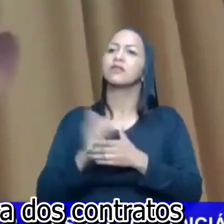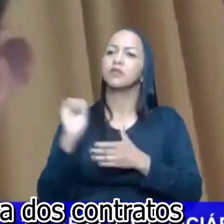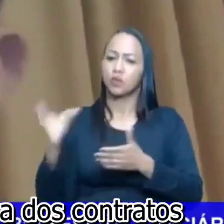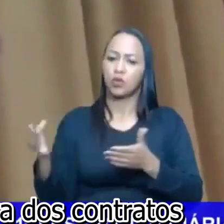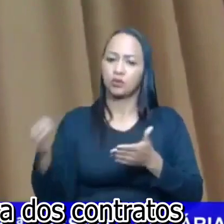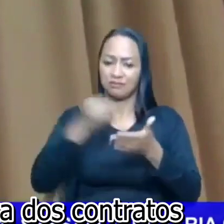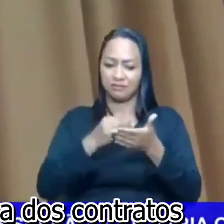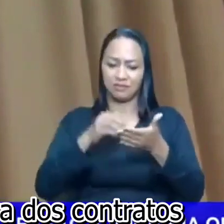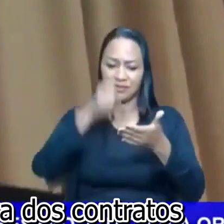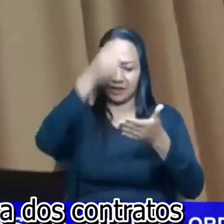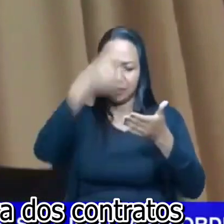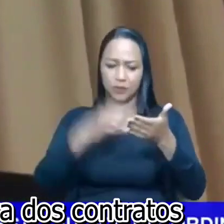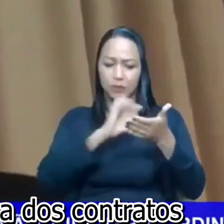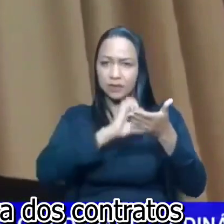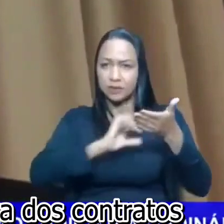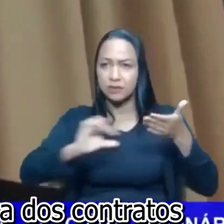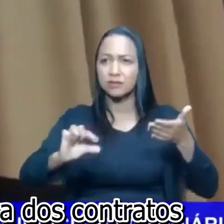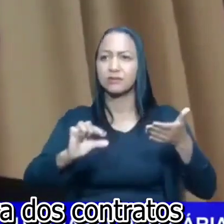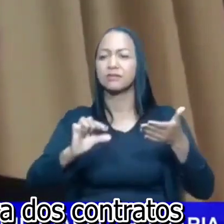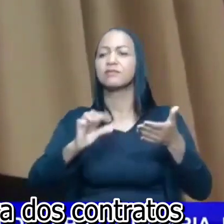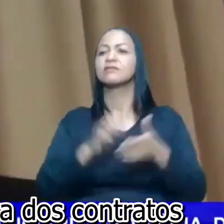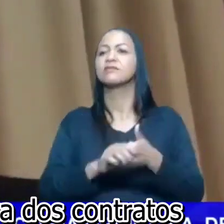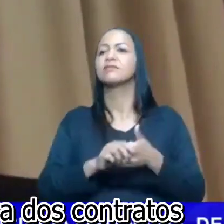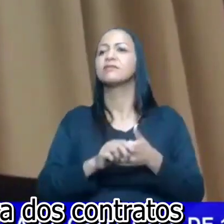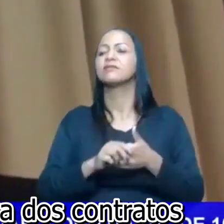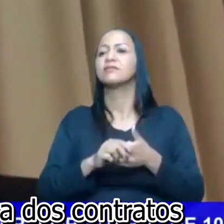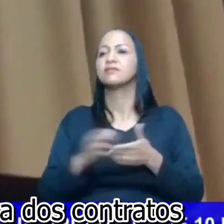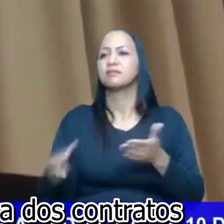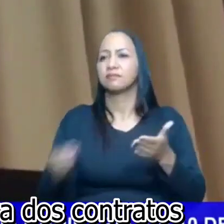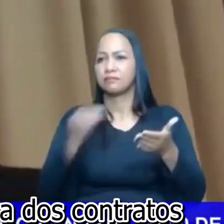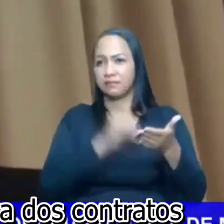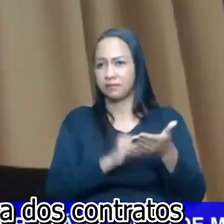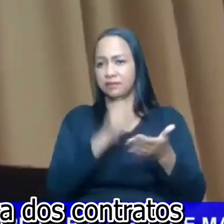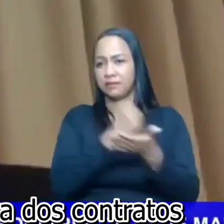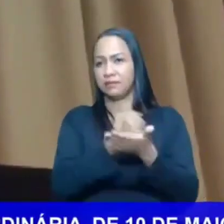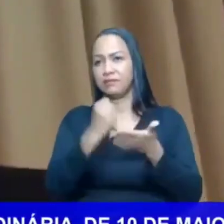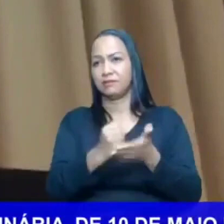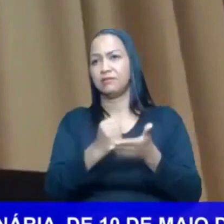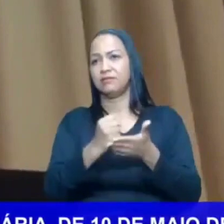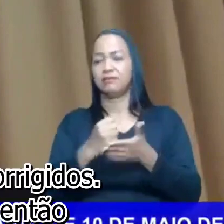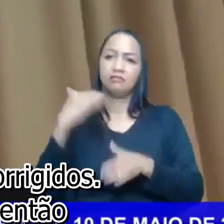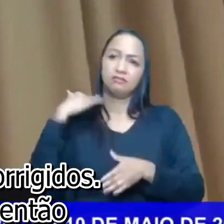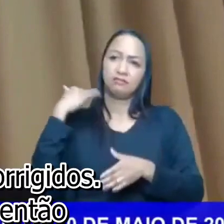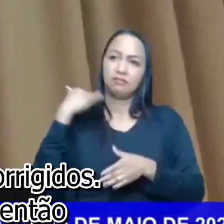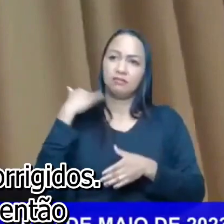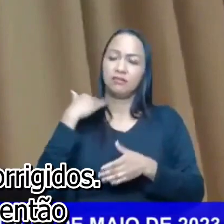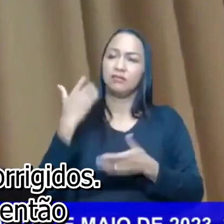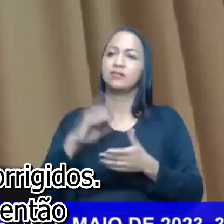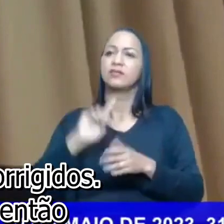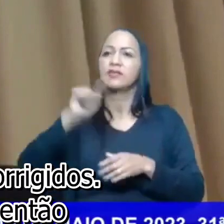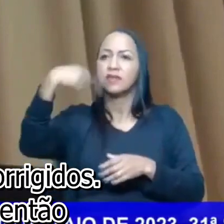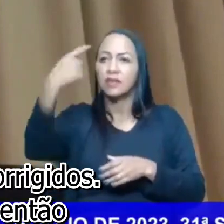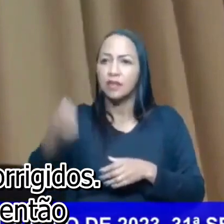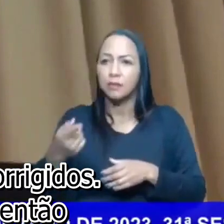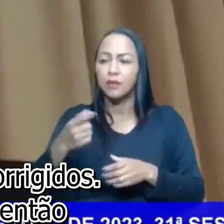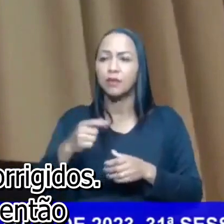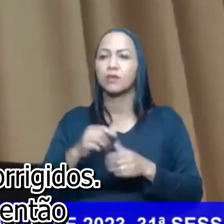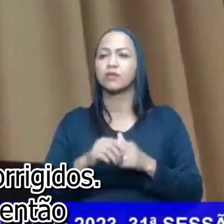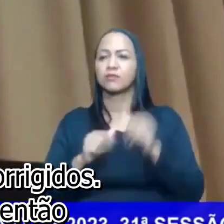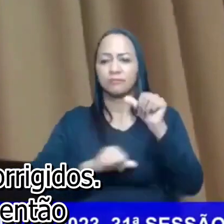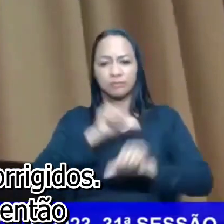ressalva devido à entrega intempestiva dos contratos bancários, né, que foram abertos e depois que foram